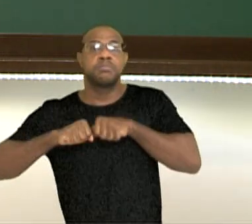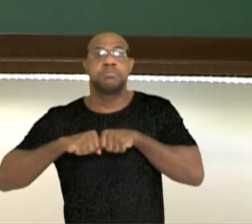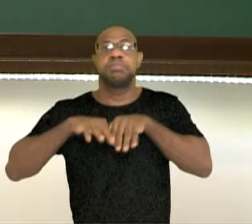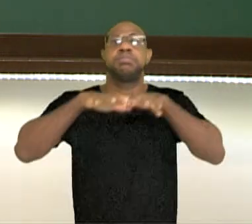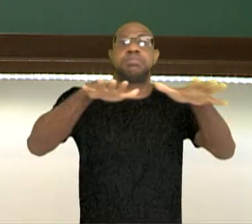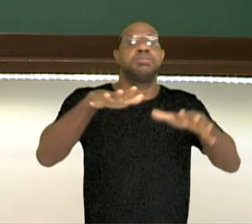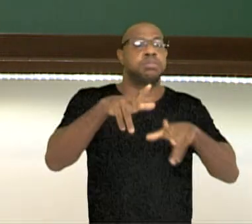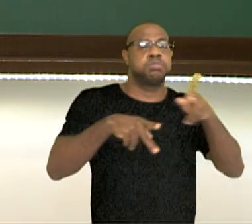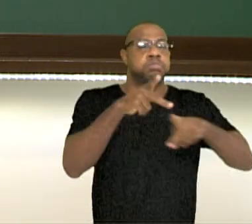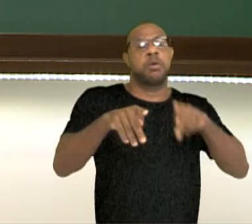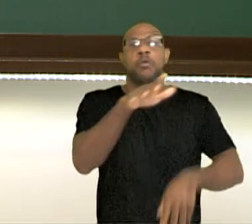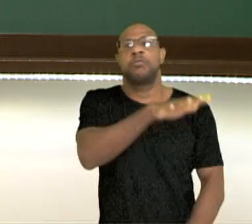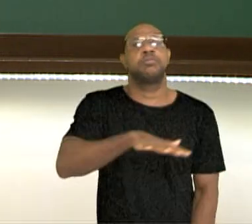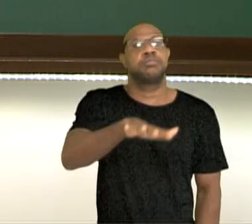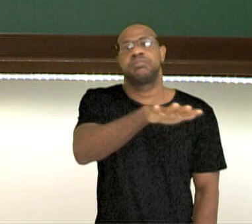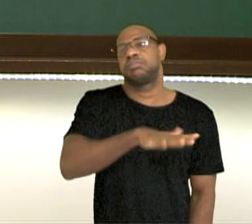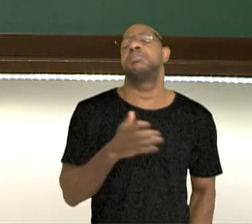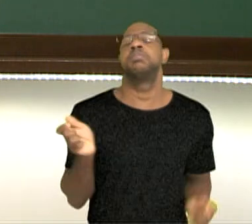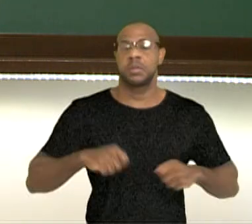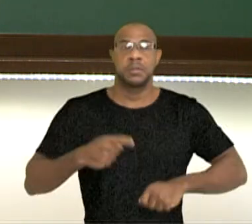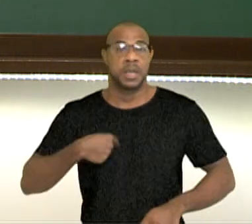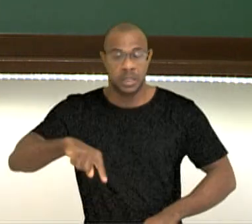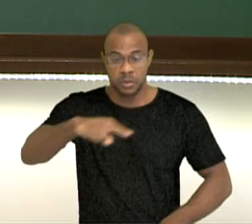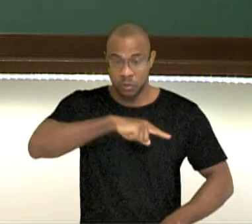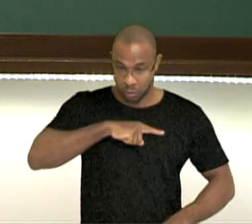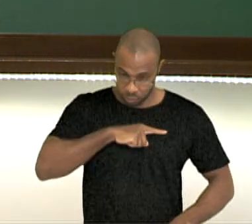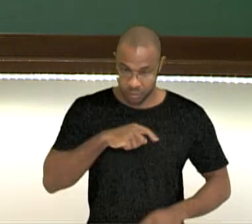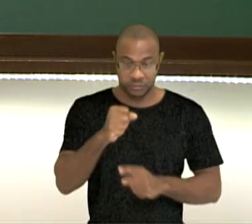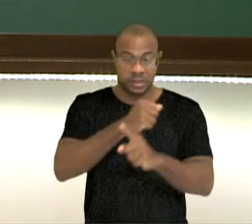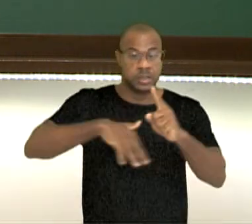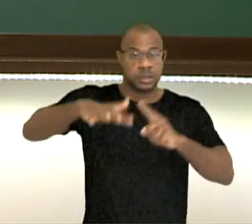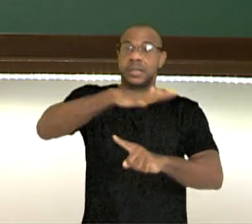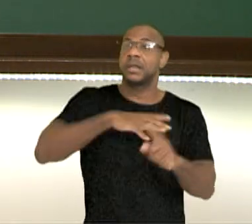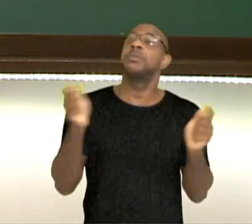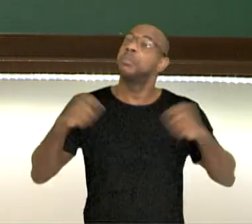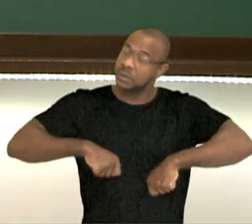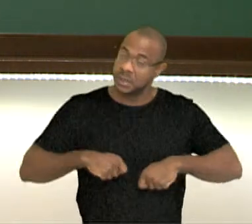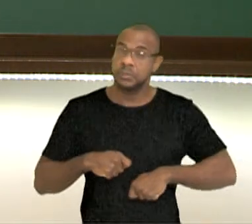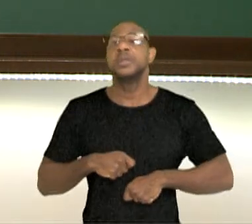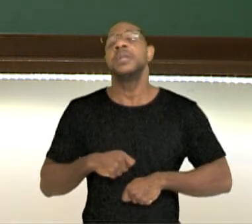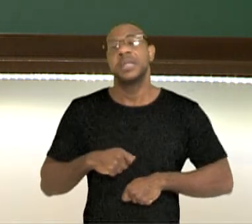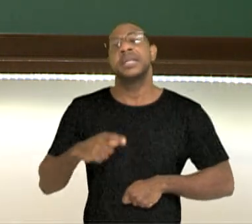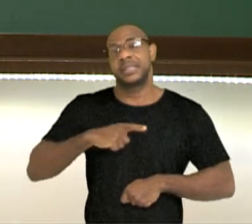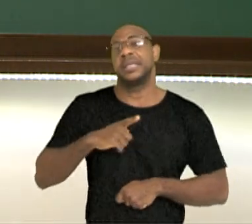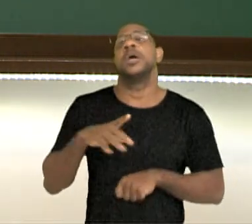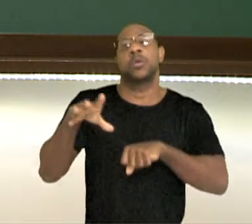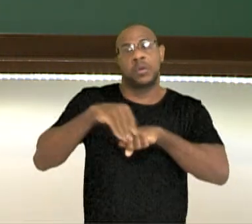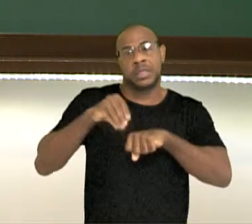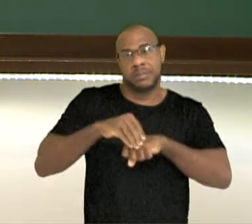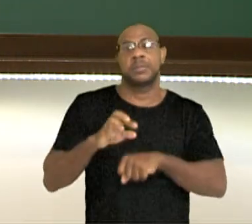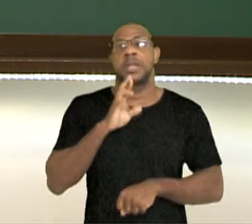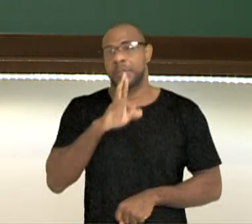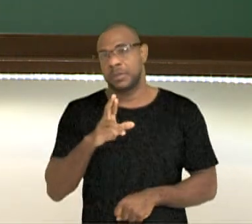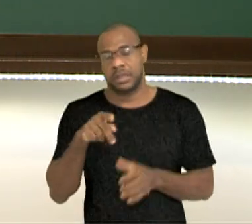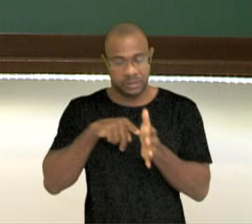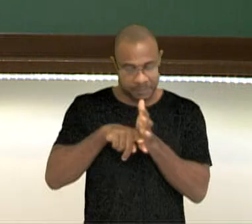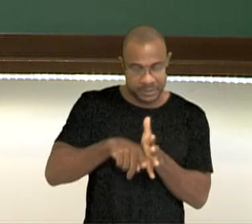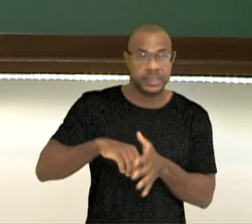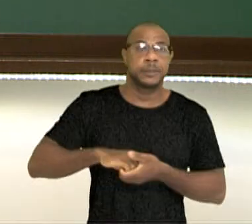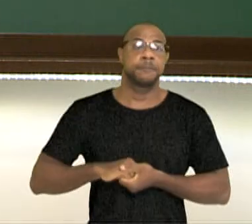divulgar para o público em geral, para que nós, pessoas comuns, também possamos ficar sabendo dos resultados daquela